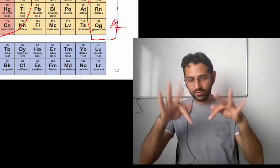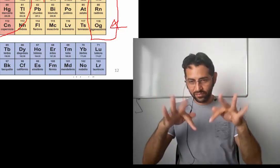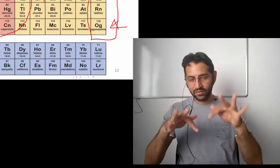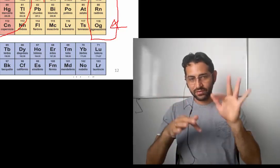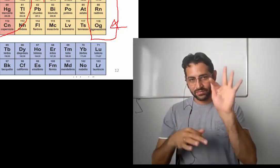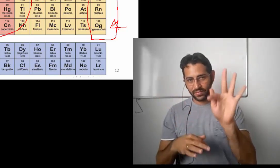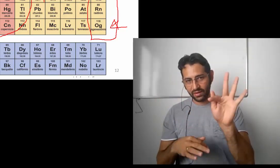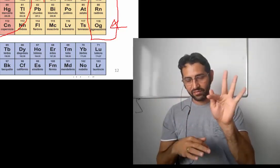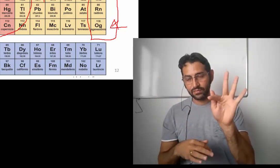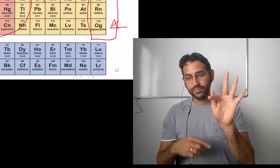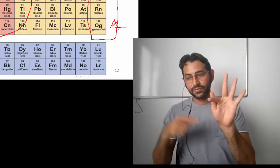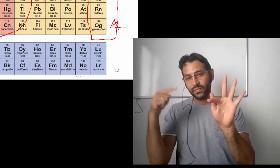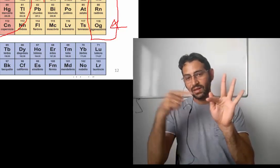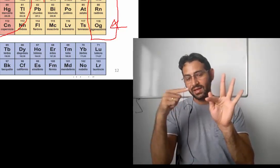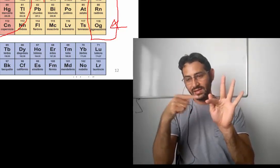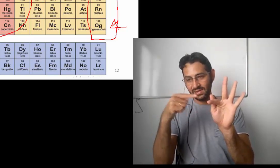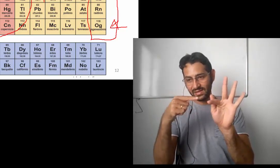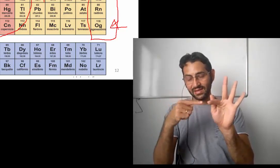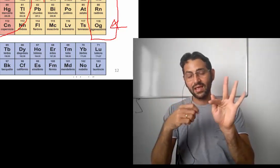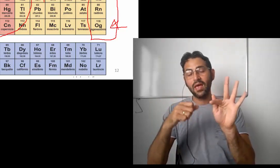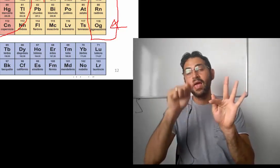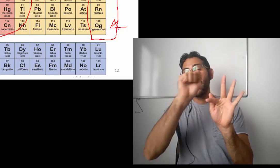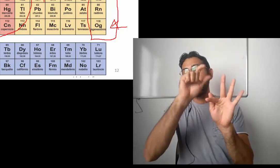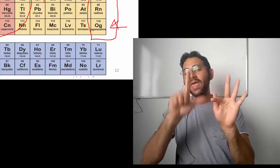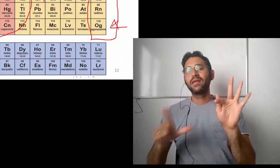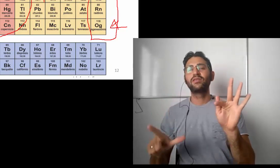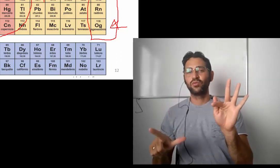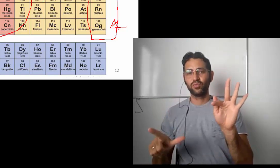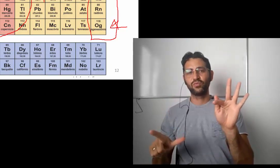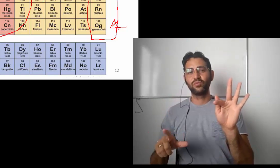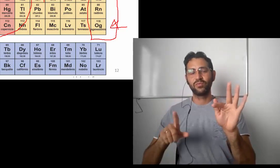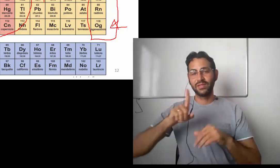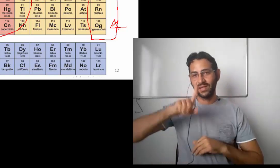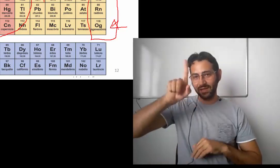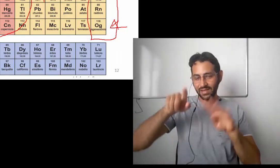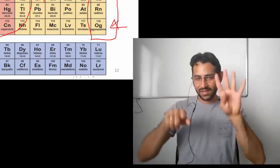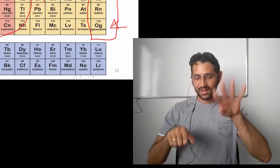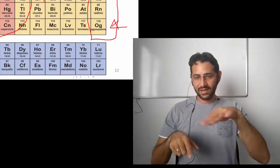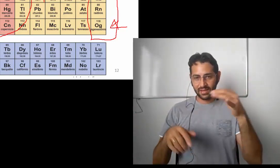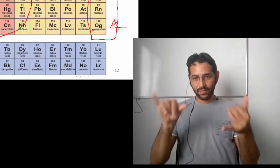são esses aqui, ó, que estão aqui embaixo.